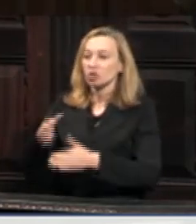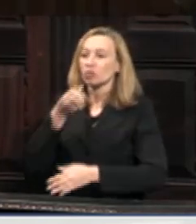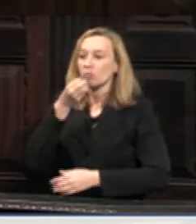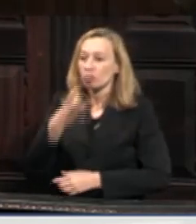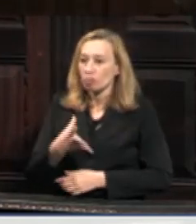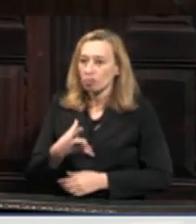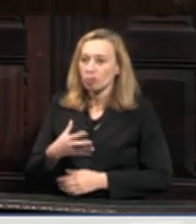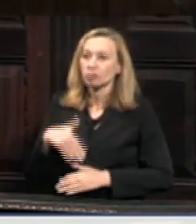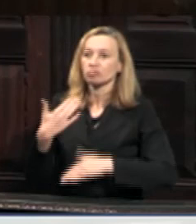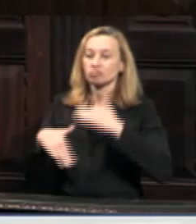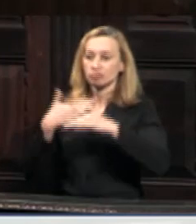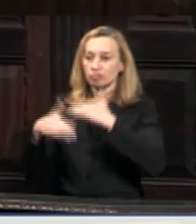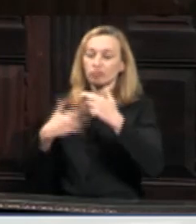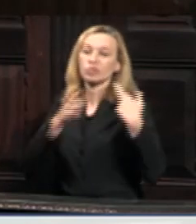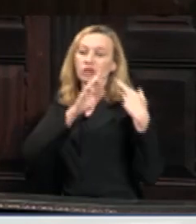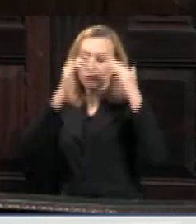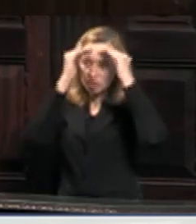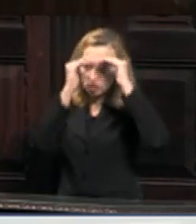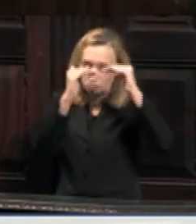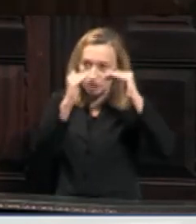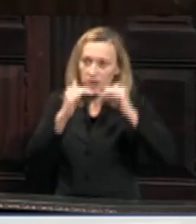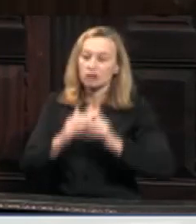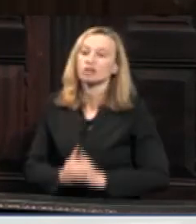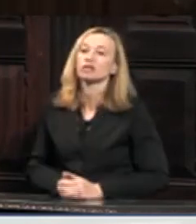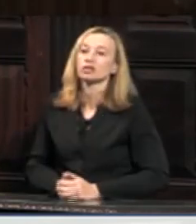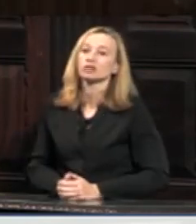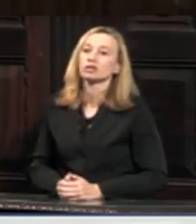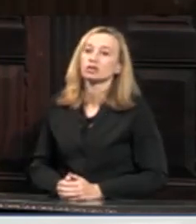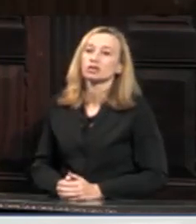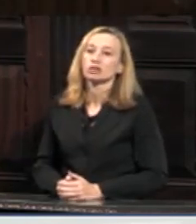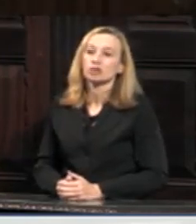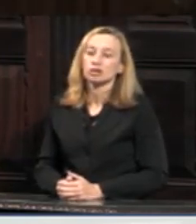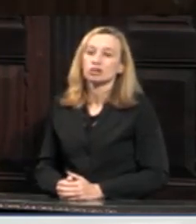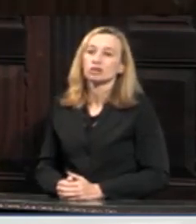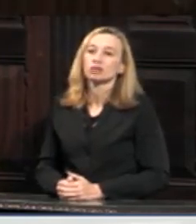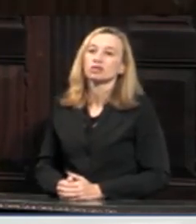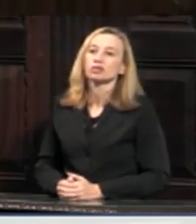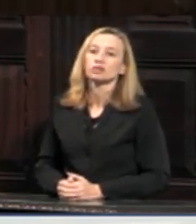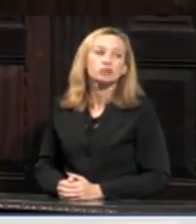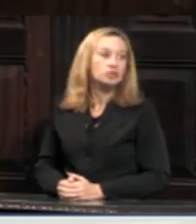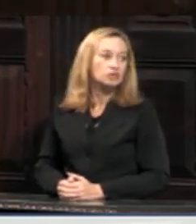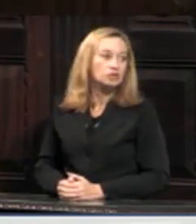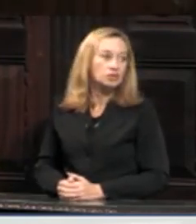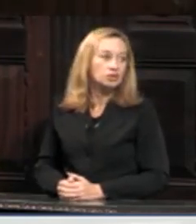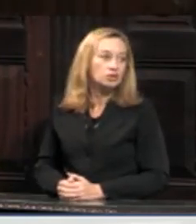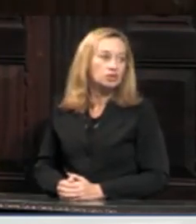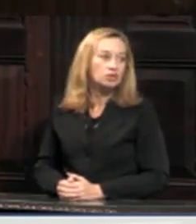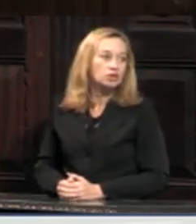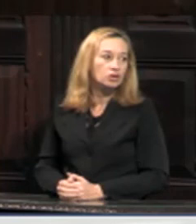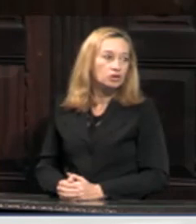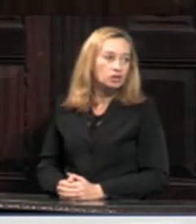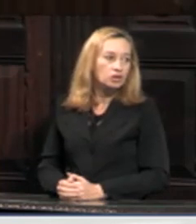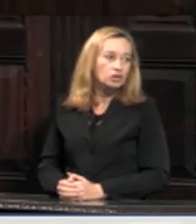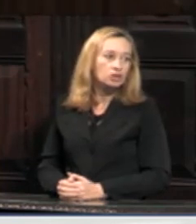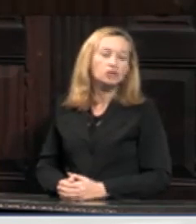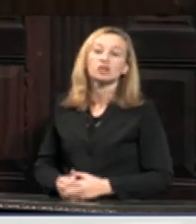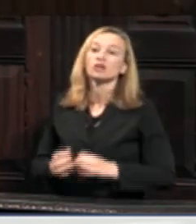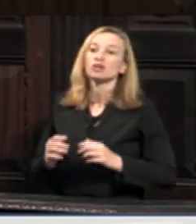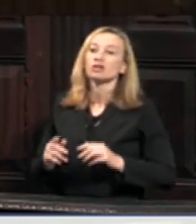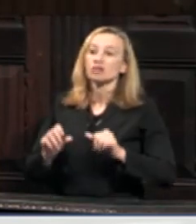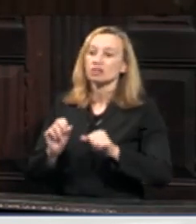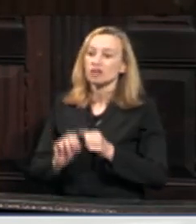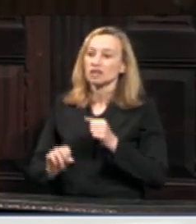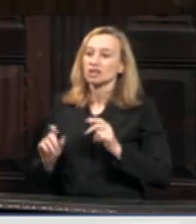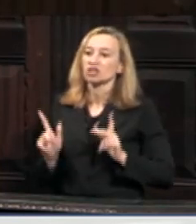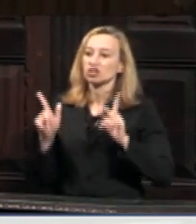caminho do respeito à diversidade, no caminho da tolerância face ao diverso, faça o que não é espelho, faça o que é diferente. É o